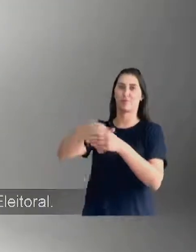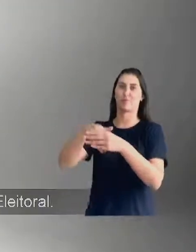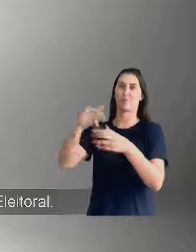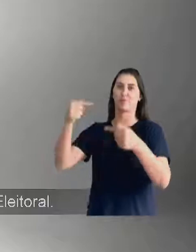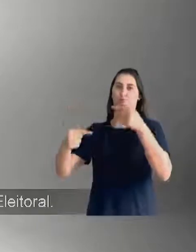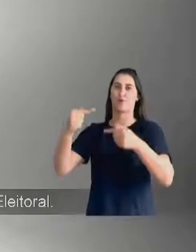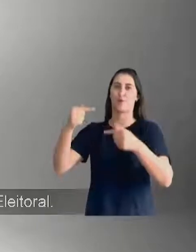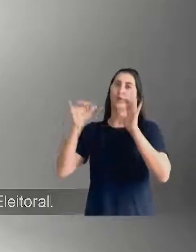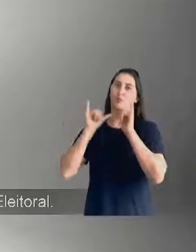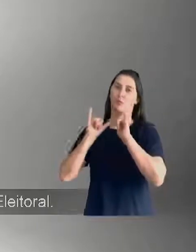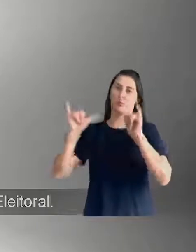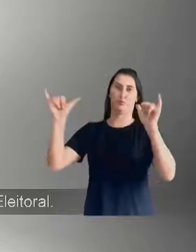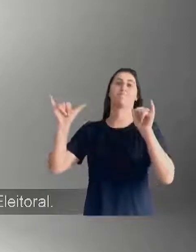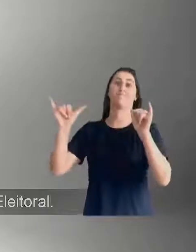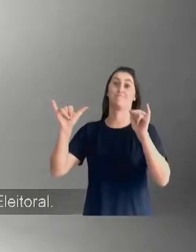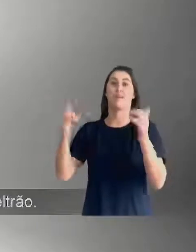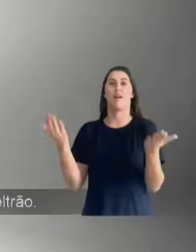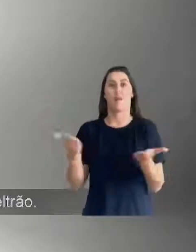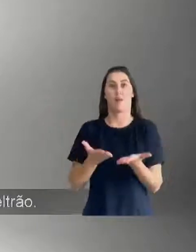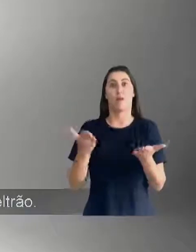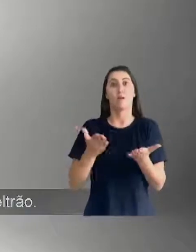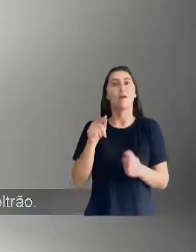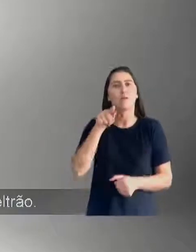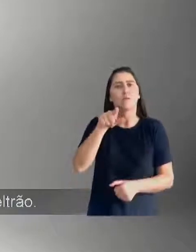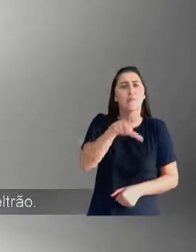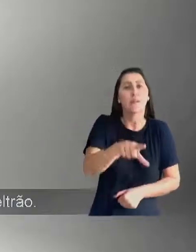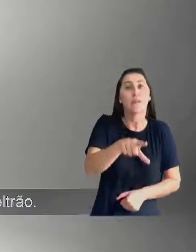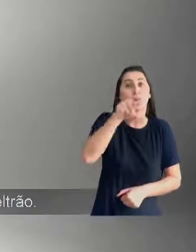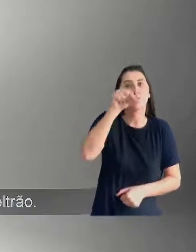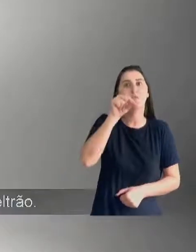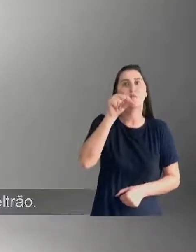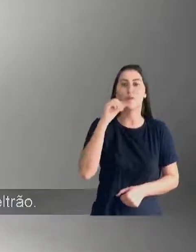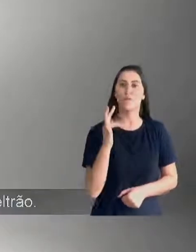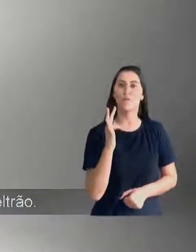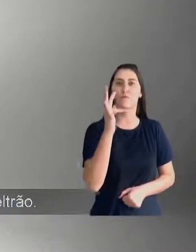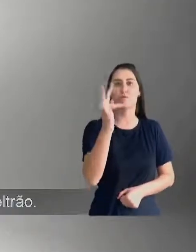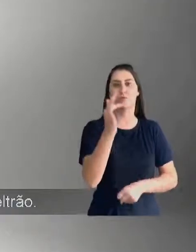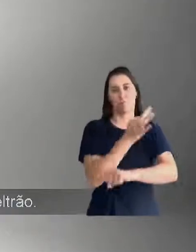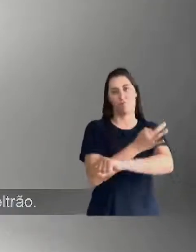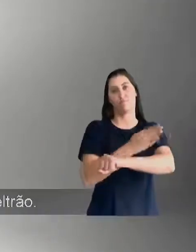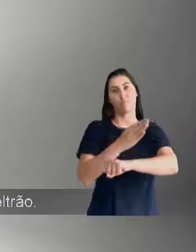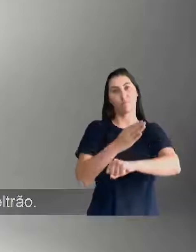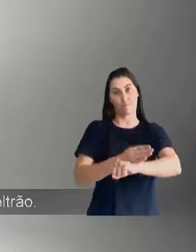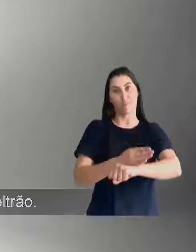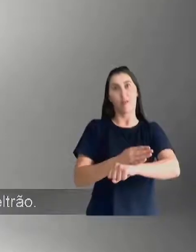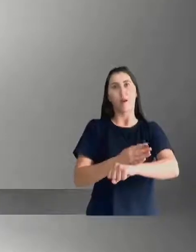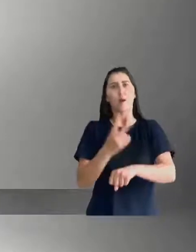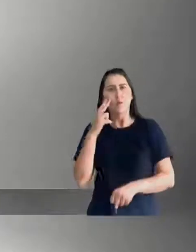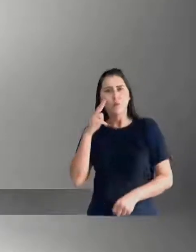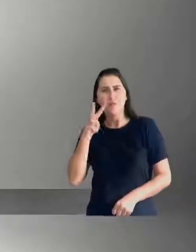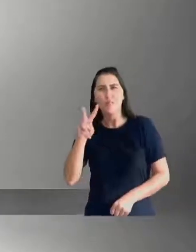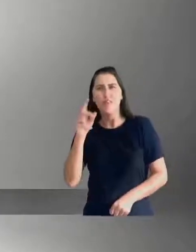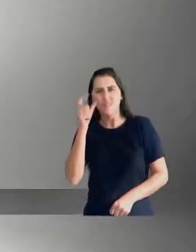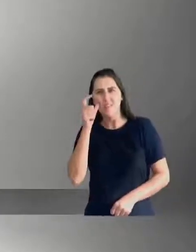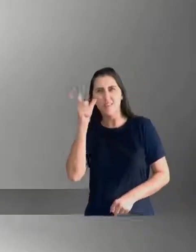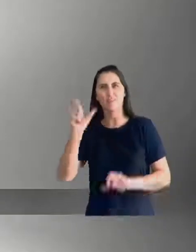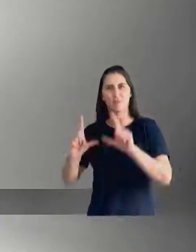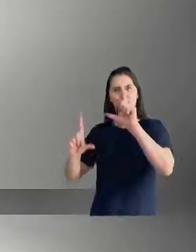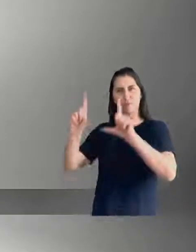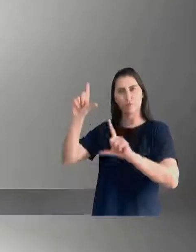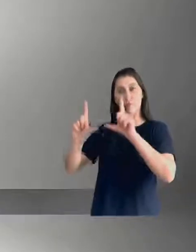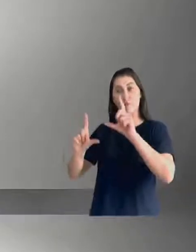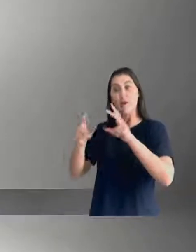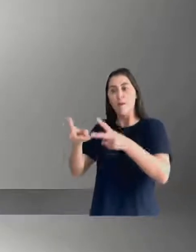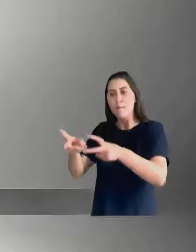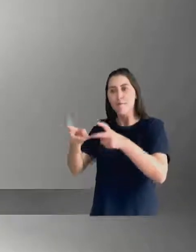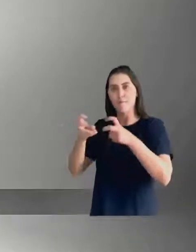para a reta final da campanha eleitoral. Está chegando a hora de você decidir o futuro de Francisco Beltrão. Para quem tem acompanhado